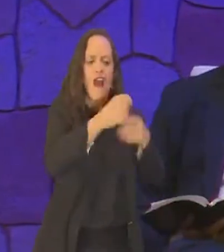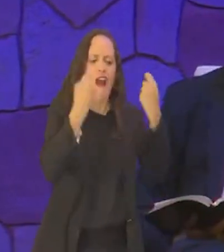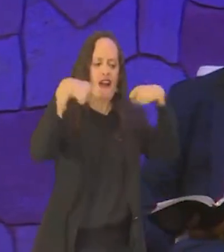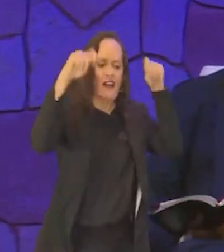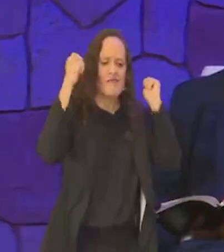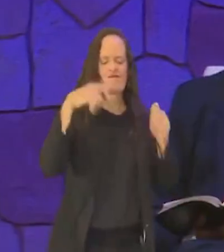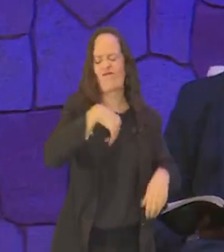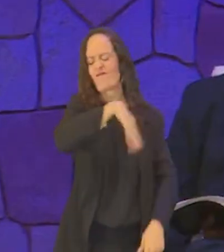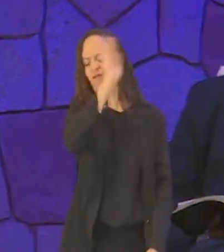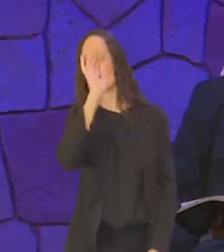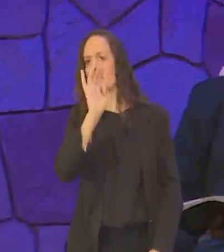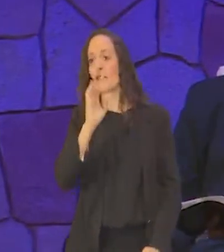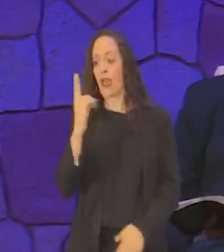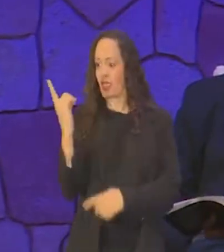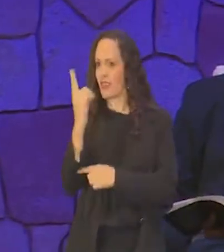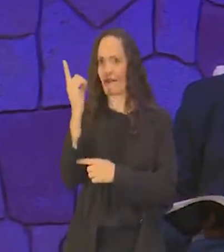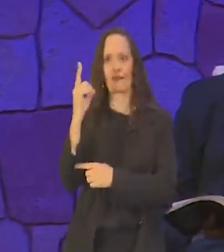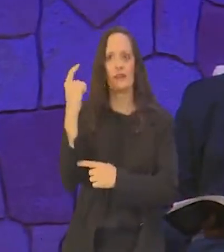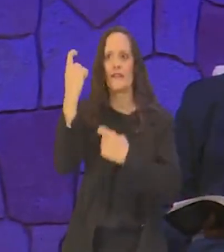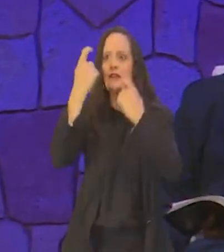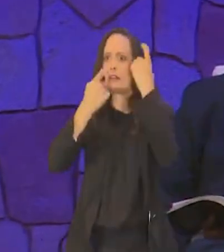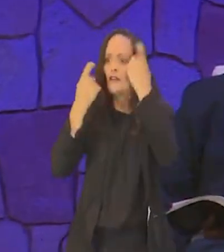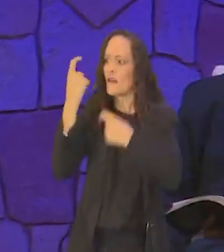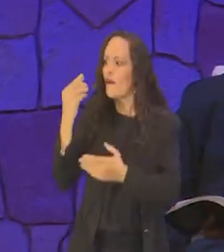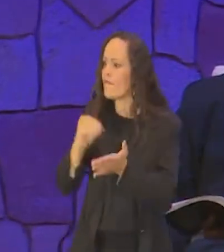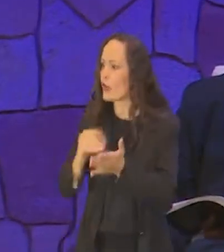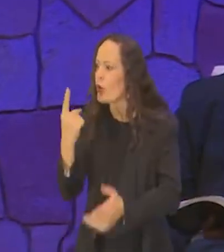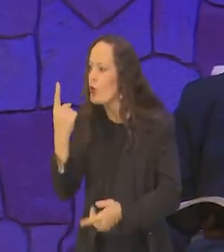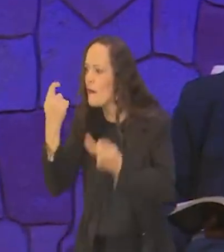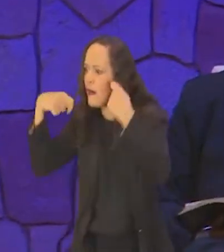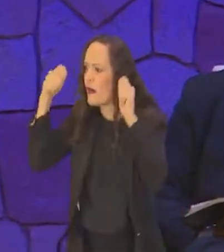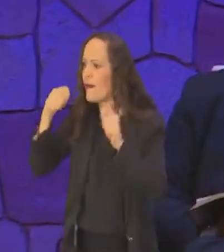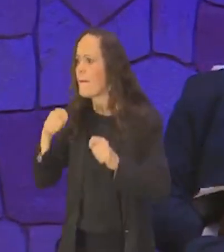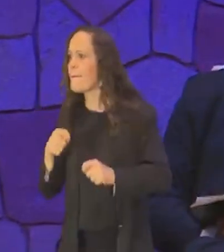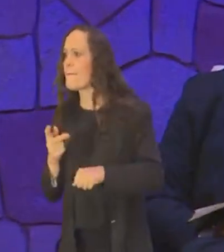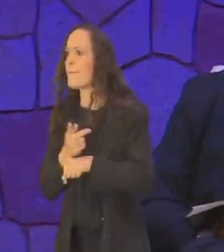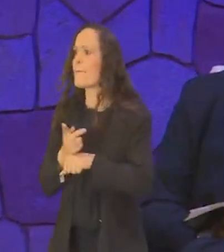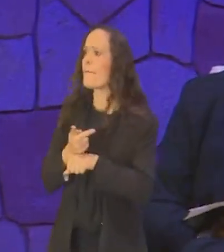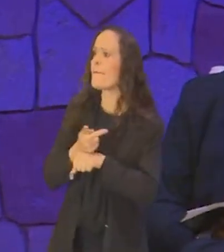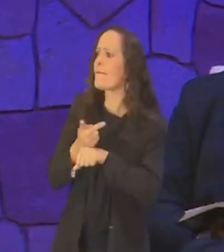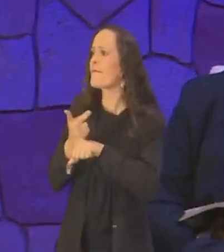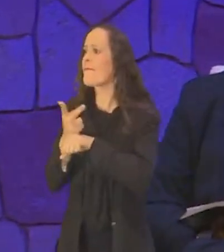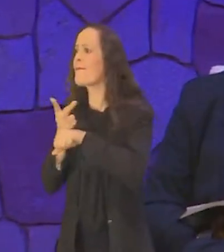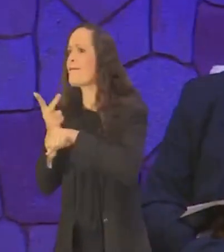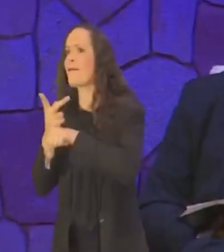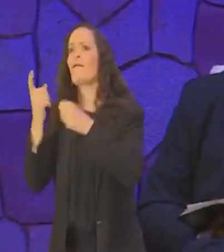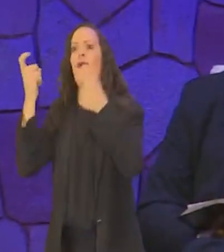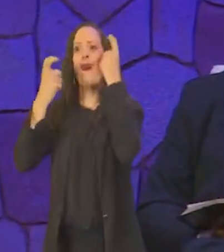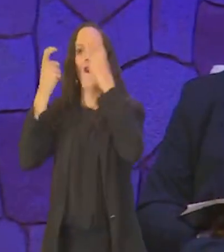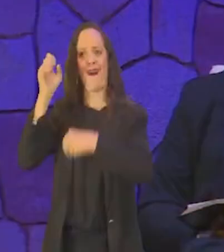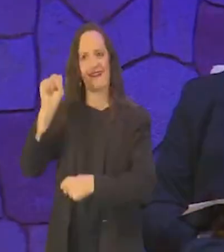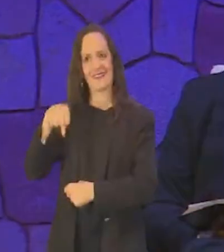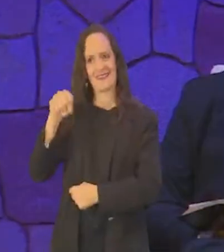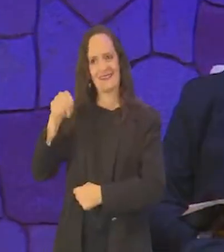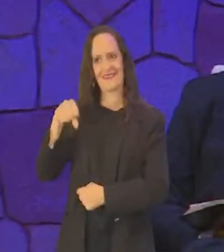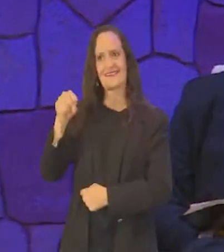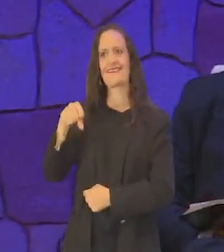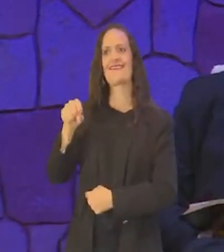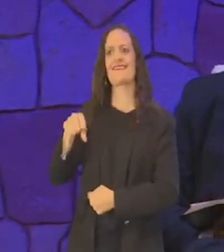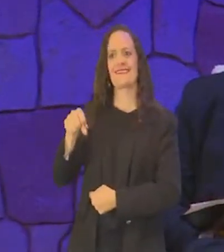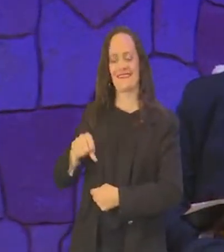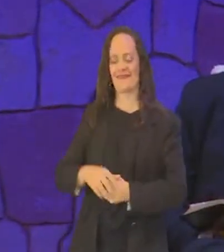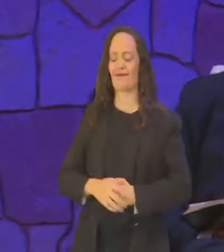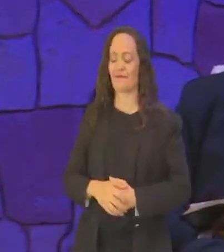dele proteger todo o rebanho. Há aqueles que sacrificam alguns em detrimento de outros, em favor de